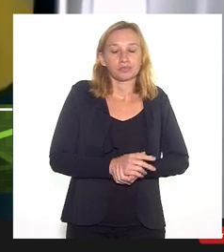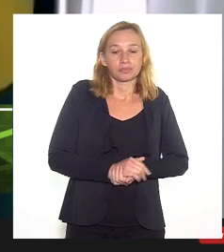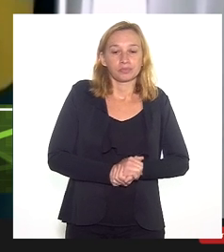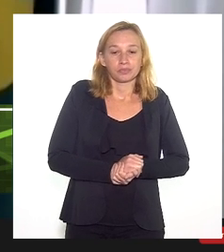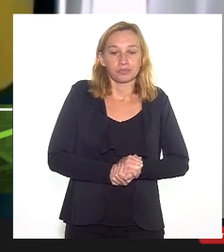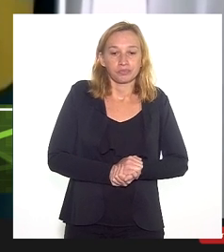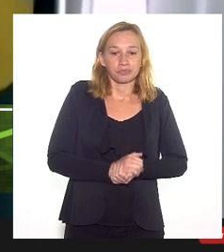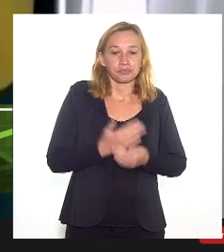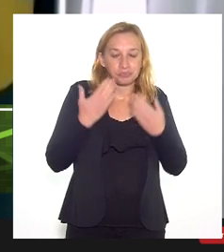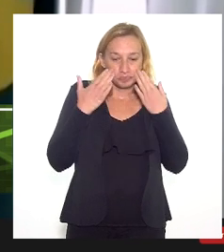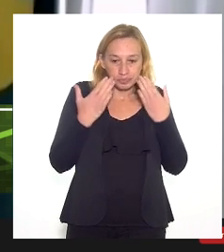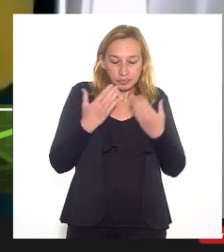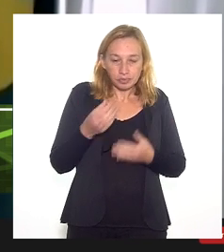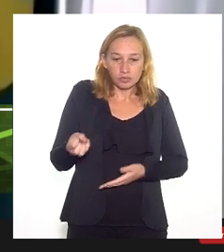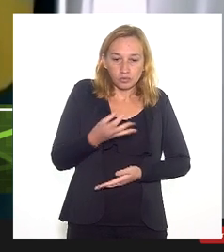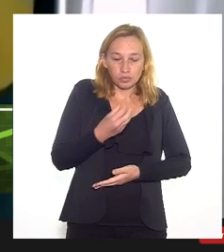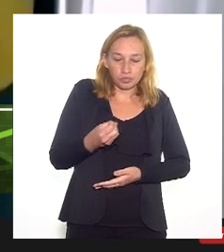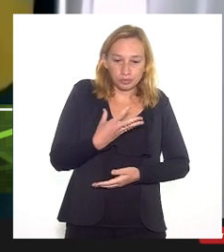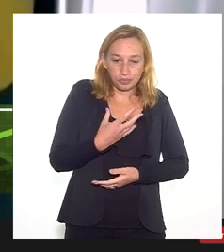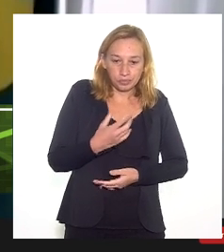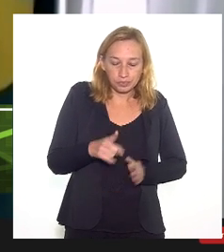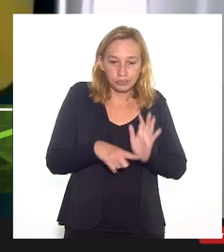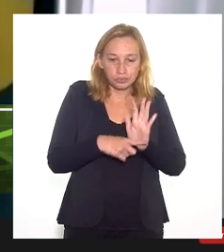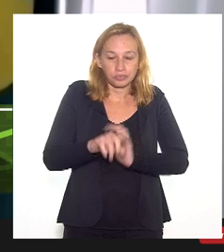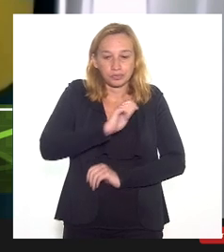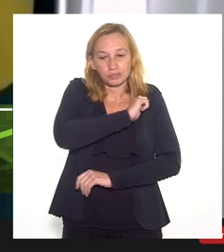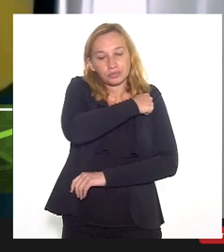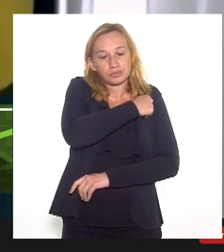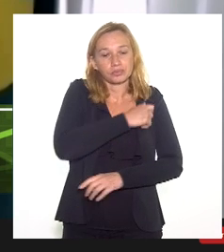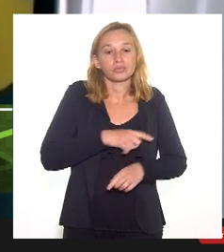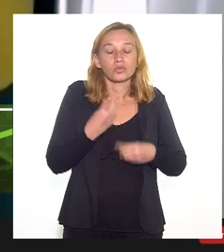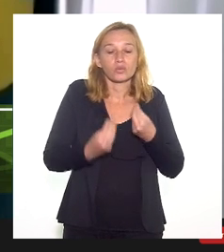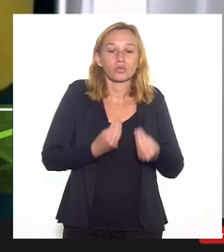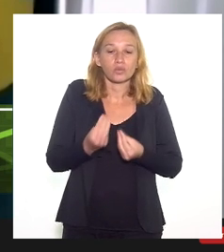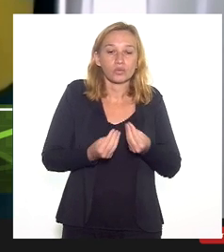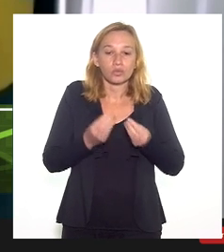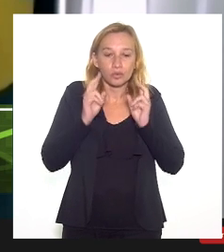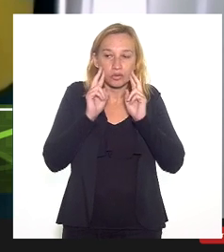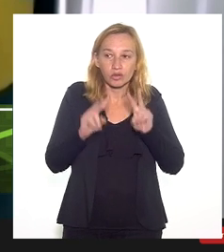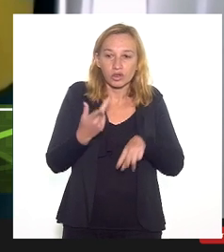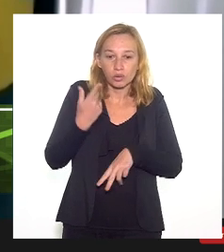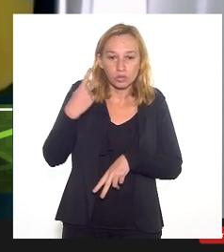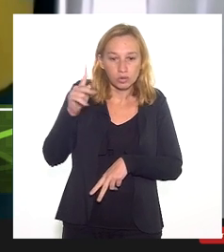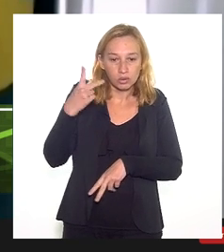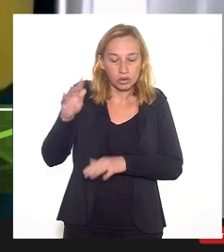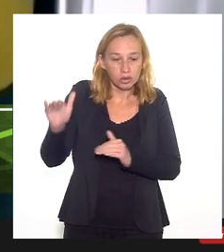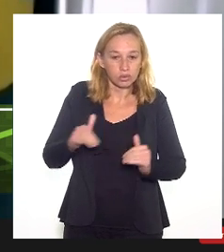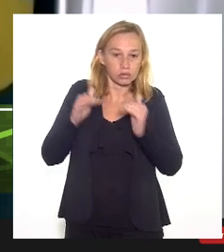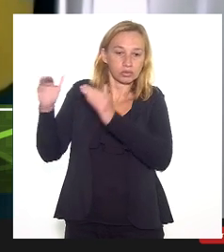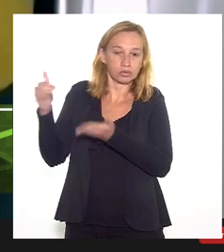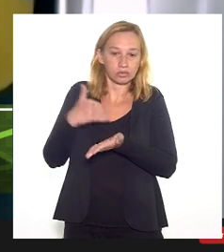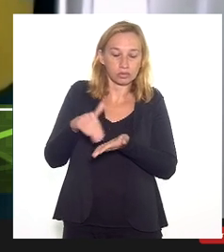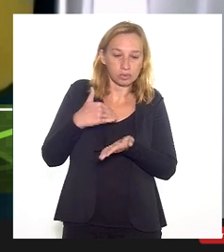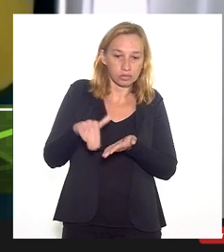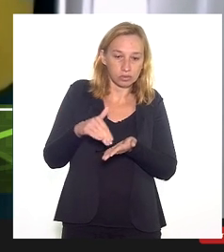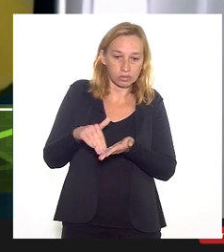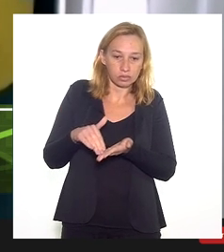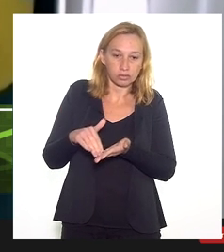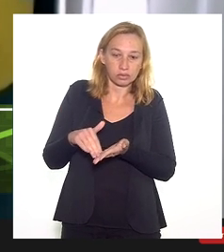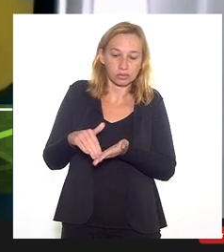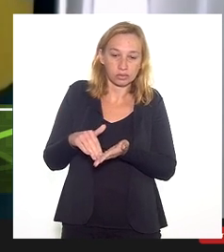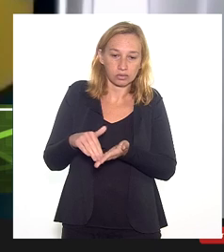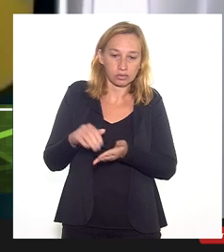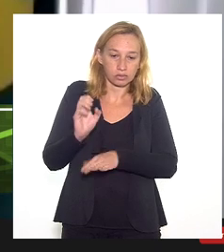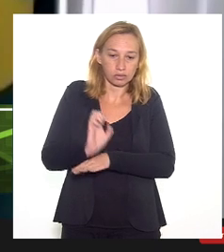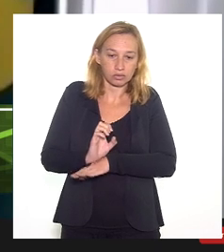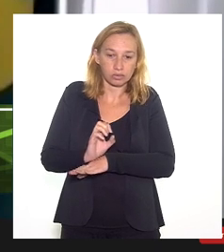sobre o novo regime de recuperação fiscal e como que do ponto de vista dele subsecretário de Fazenda do Estado esse